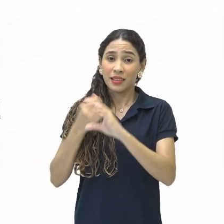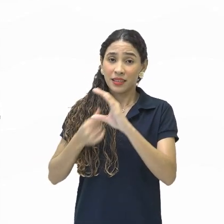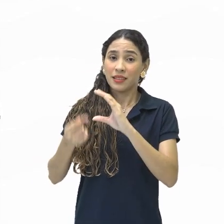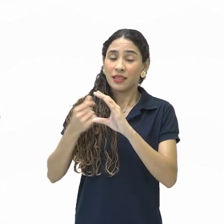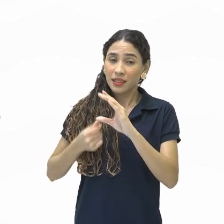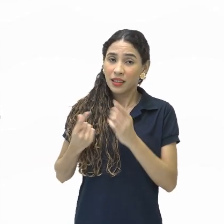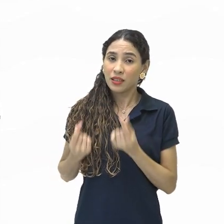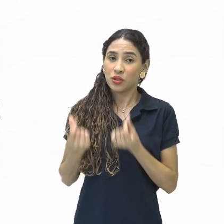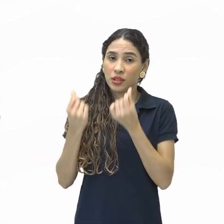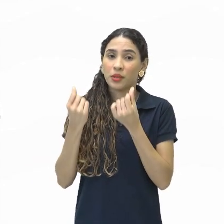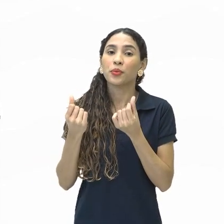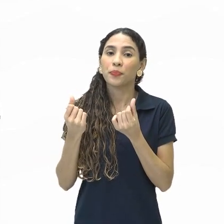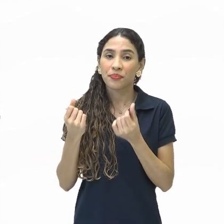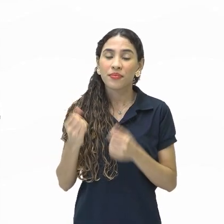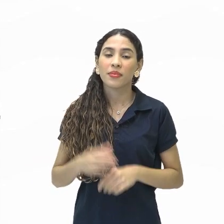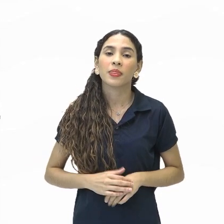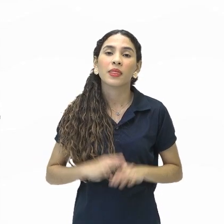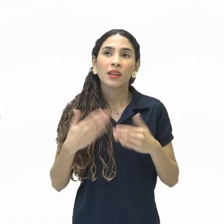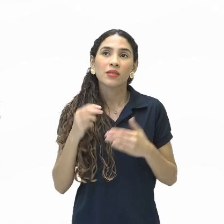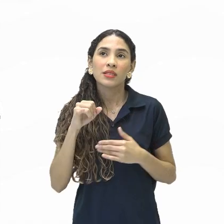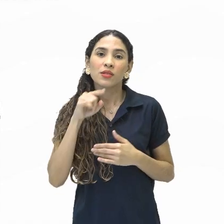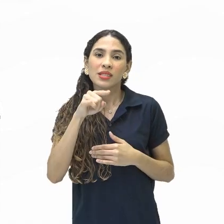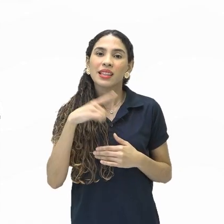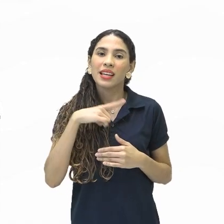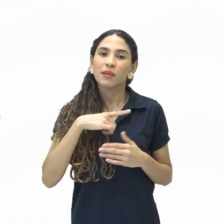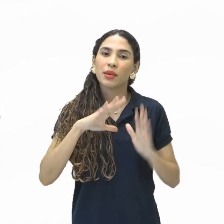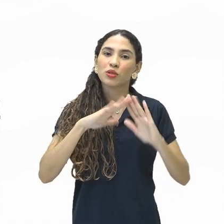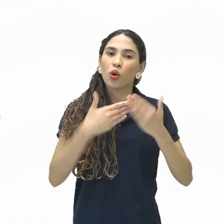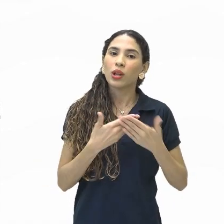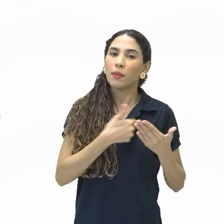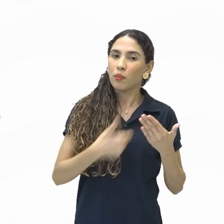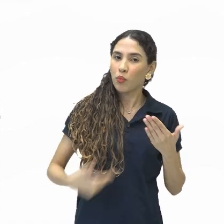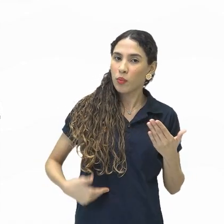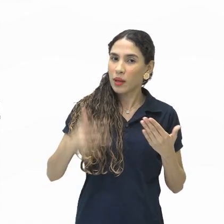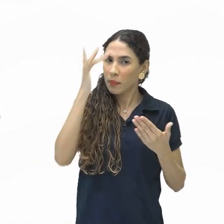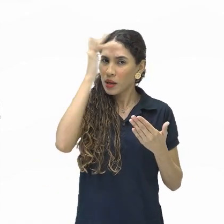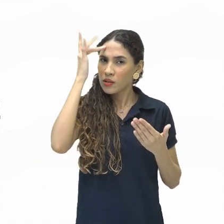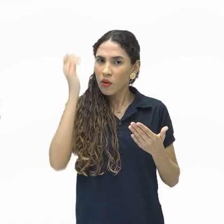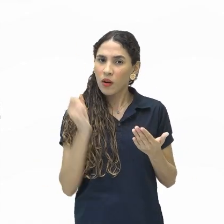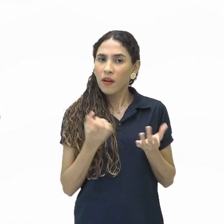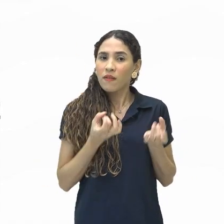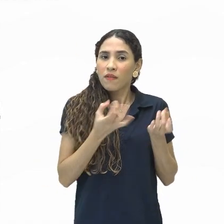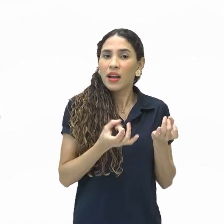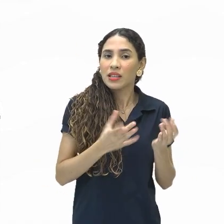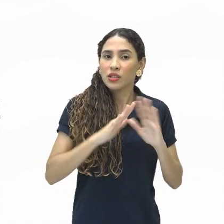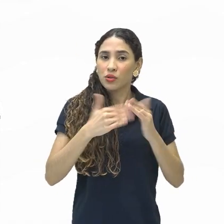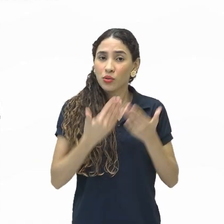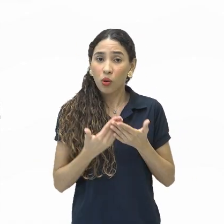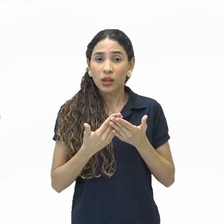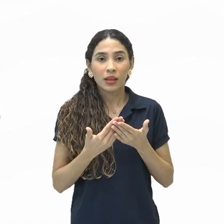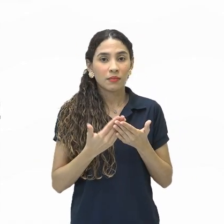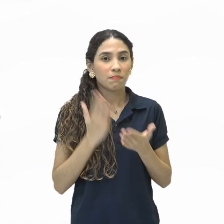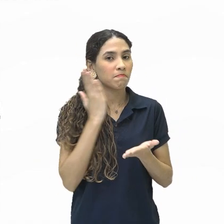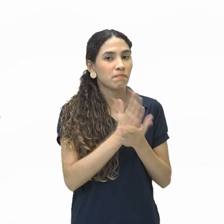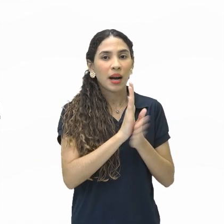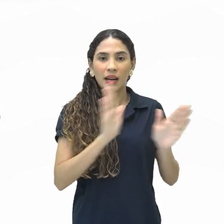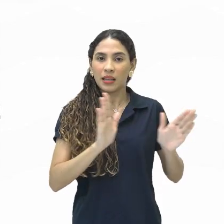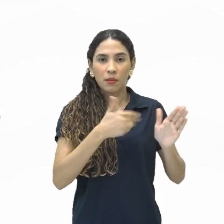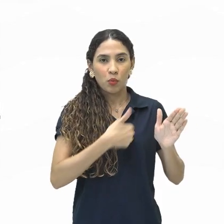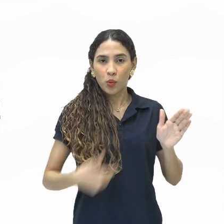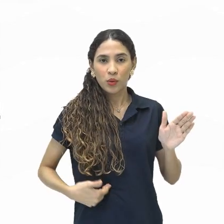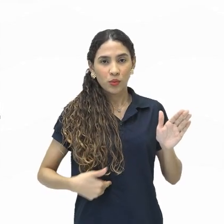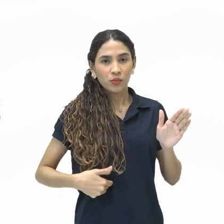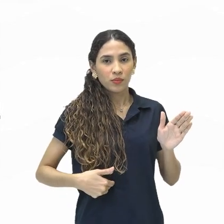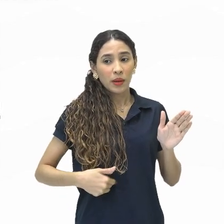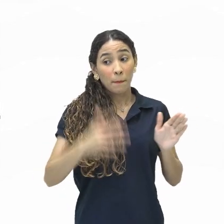daquilo ali. Então, se você tem uma escola pública e alguém vende aquela escola pública, ela deixa de ser pública. Ela vai ser do